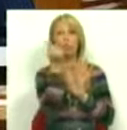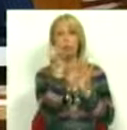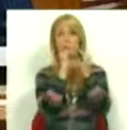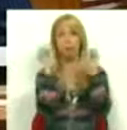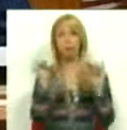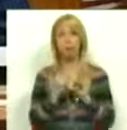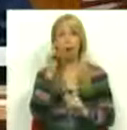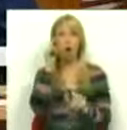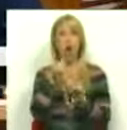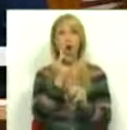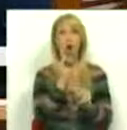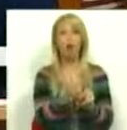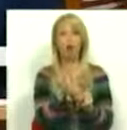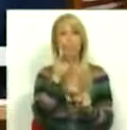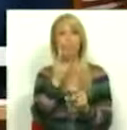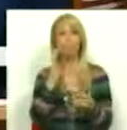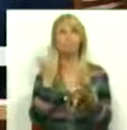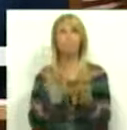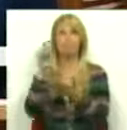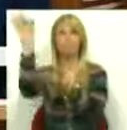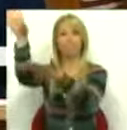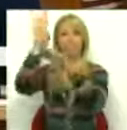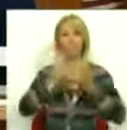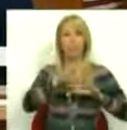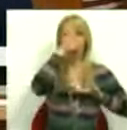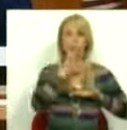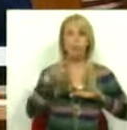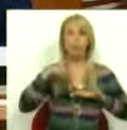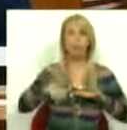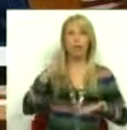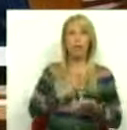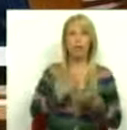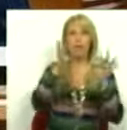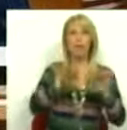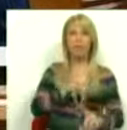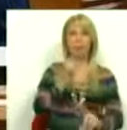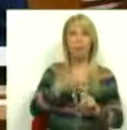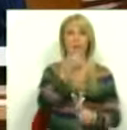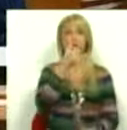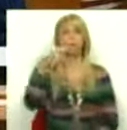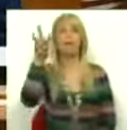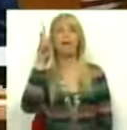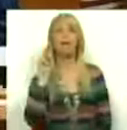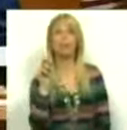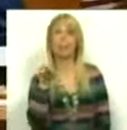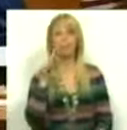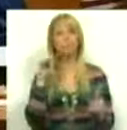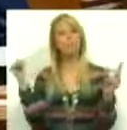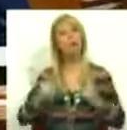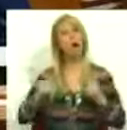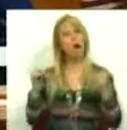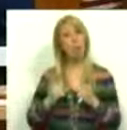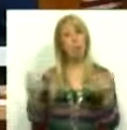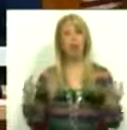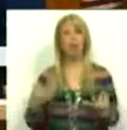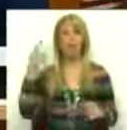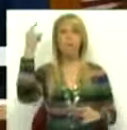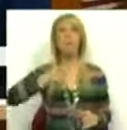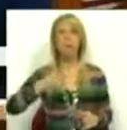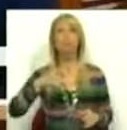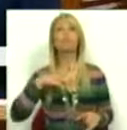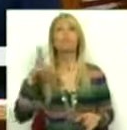o objetivo de garantir o financiamento do Estado português até final de 2013. Esse acordo, é sabido, obriga